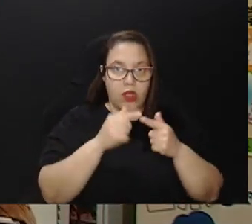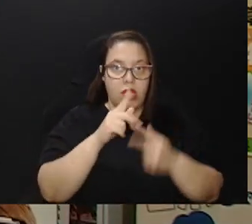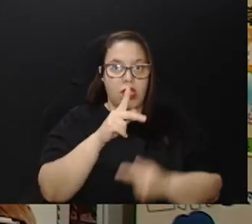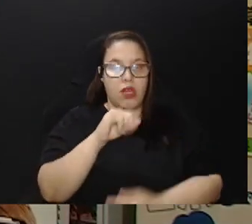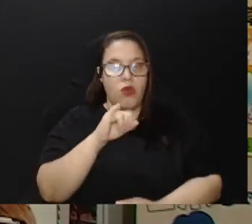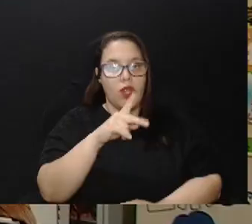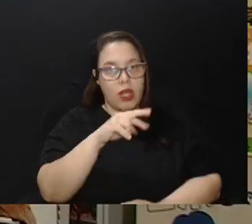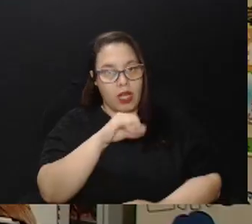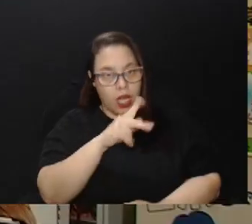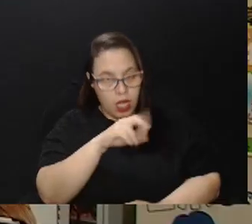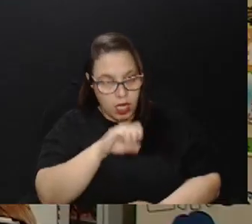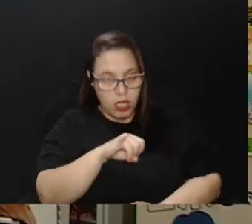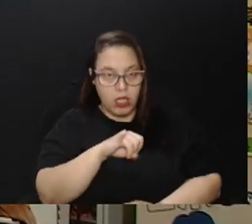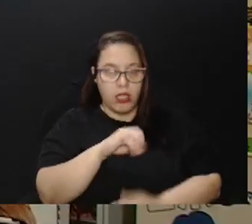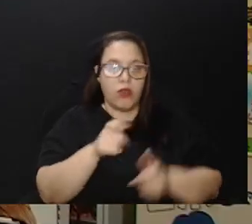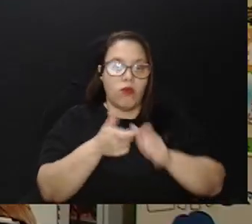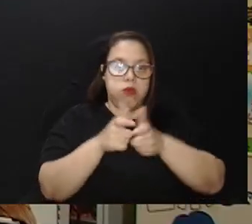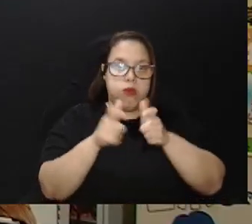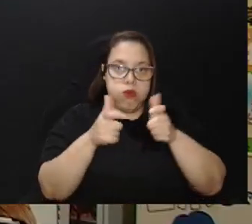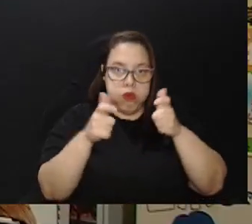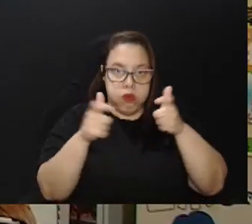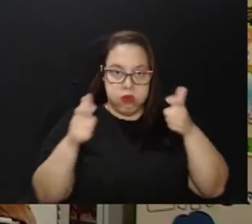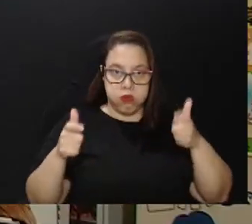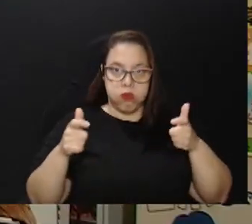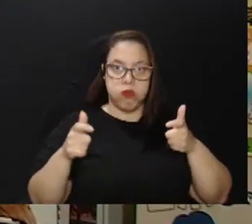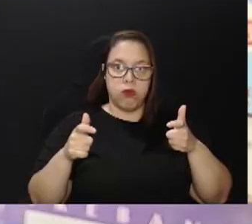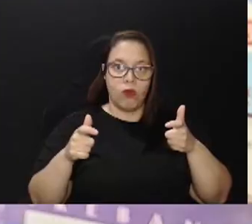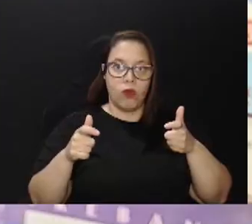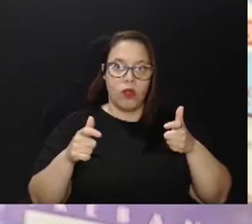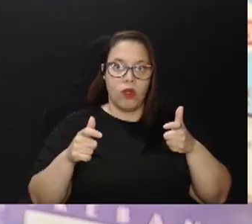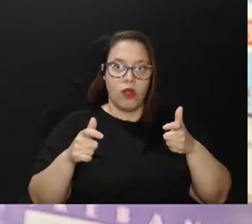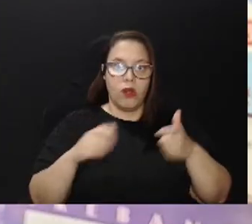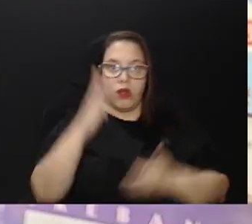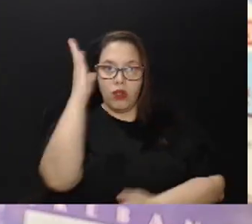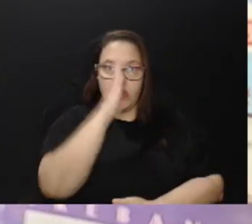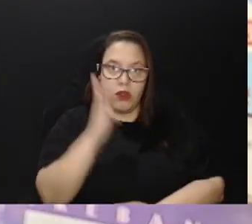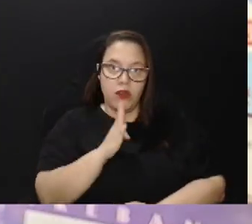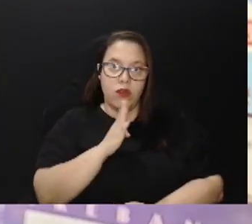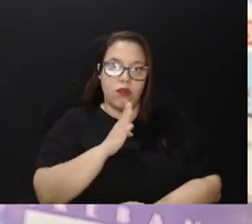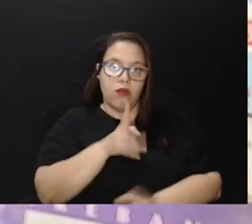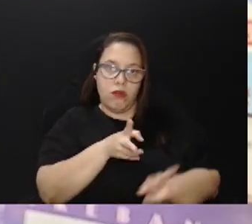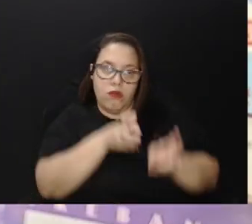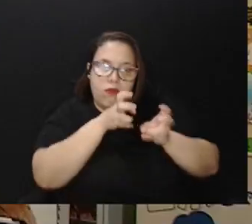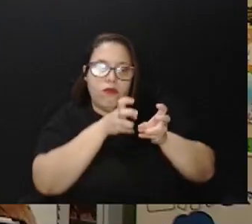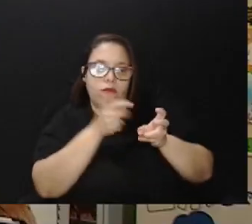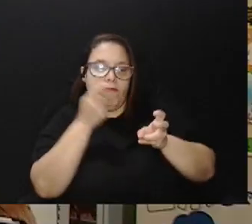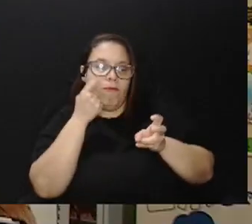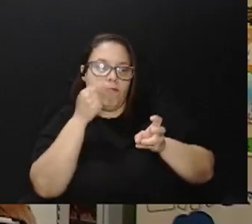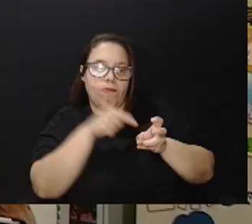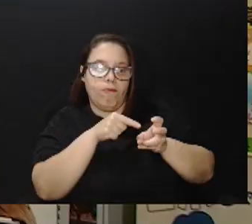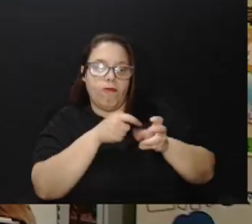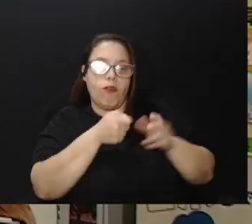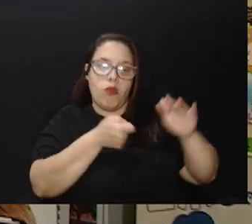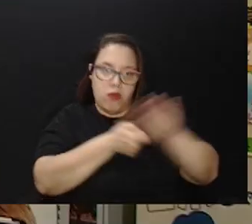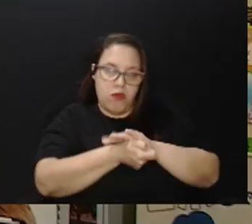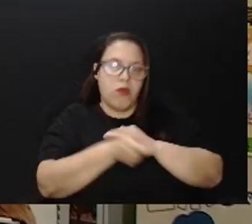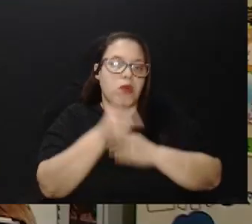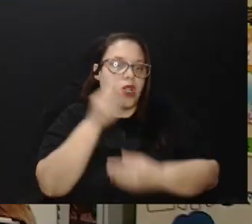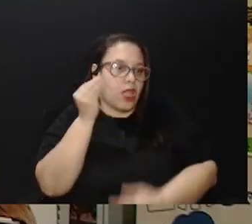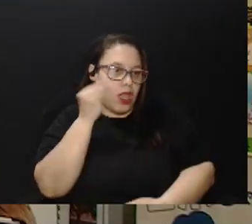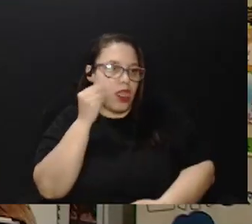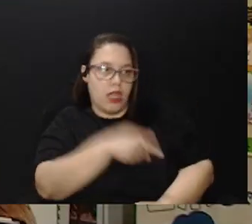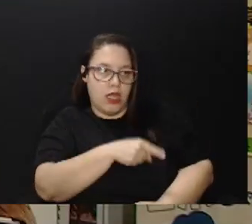assim crescendo muito, e eles viram o Brasil como um investimento. Então eles compraram